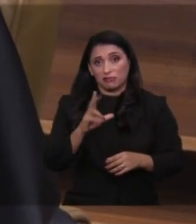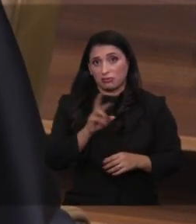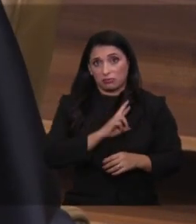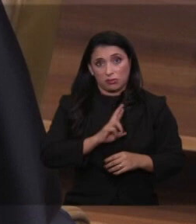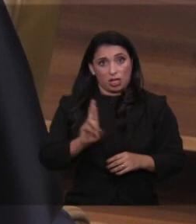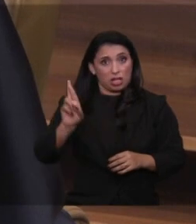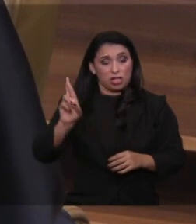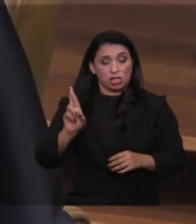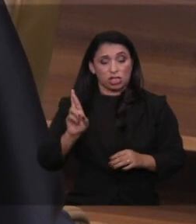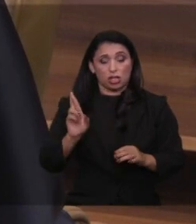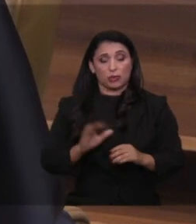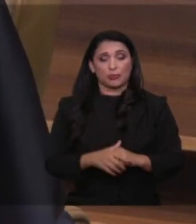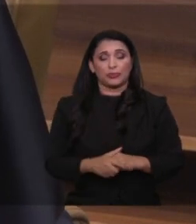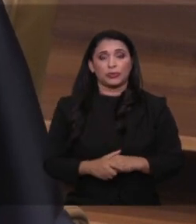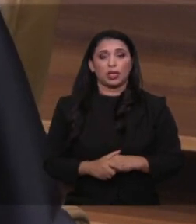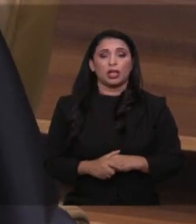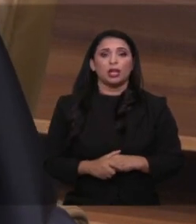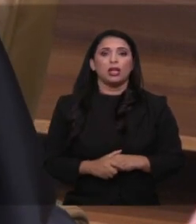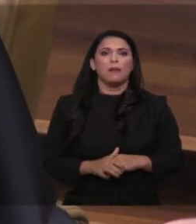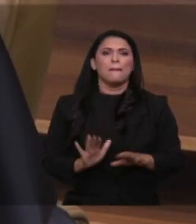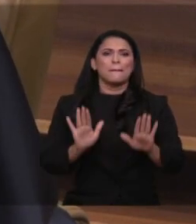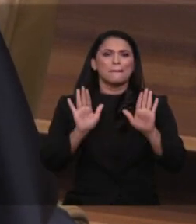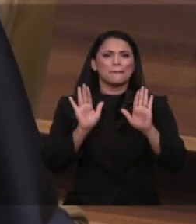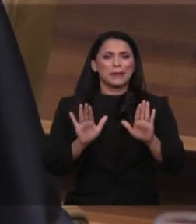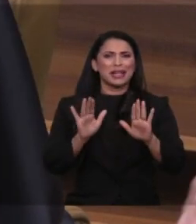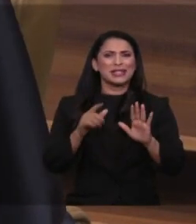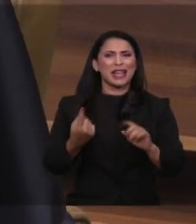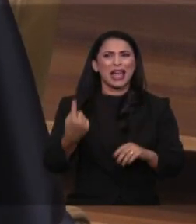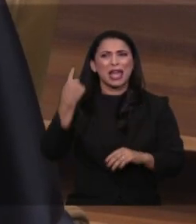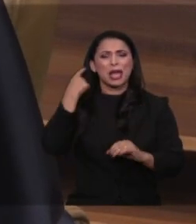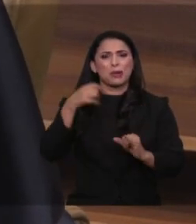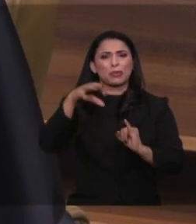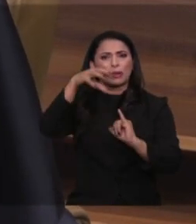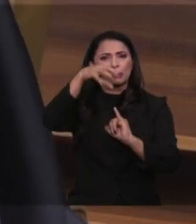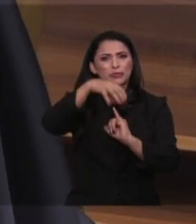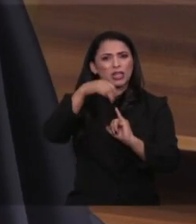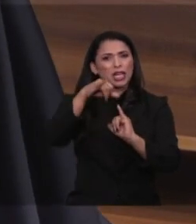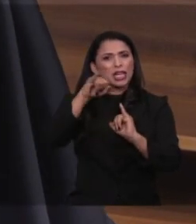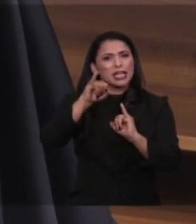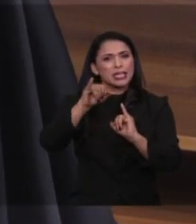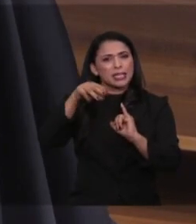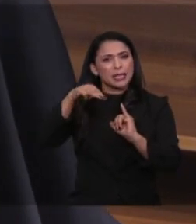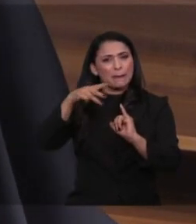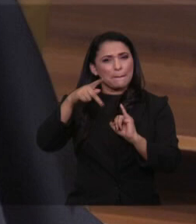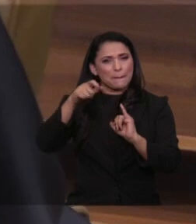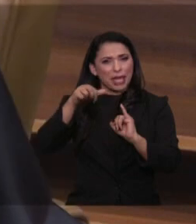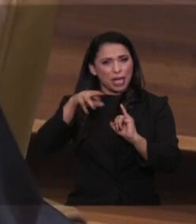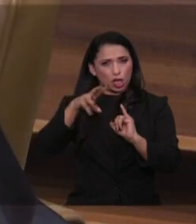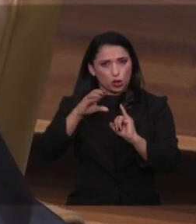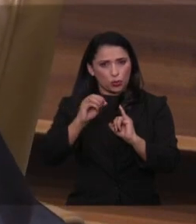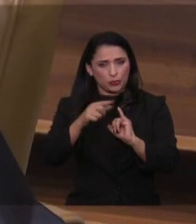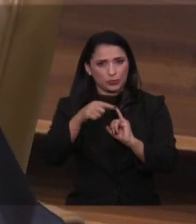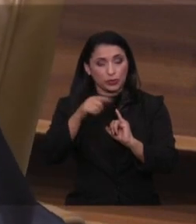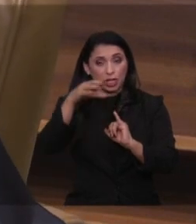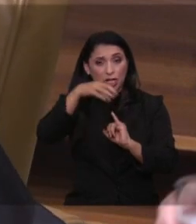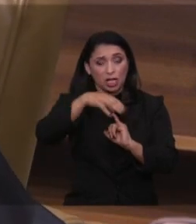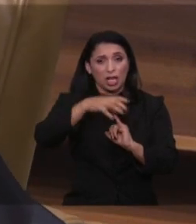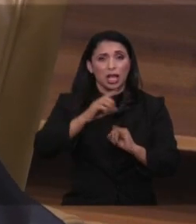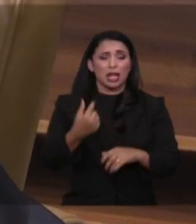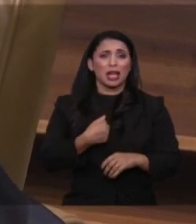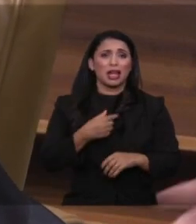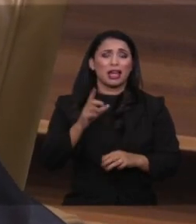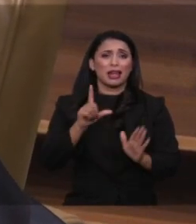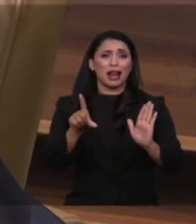falando. Mas o fato é que, mesmo no Império, como a legislação em vigor em matéria de família era a